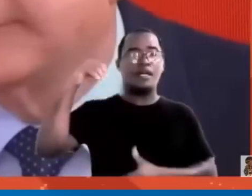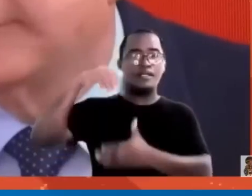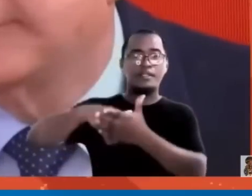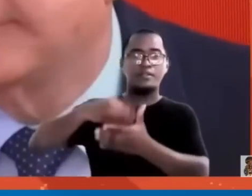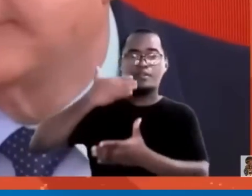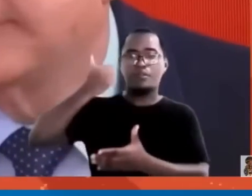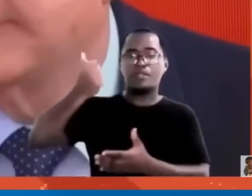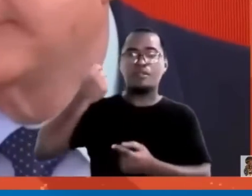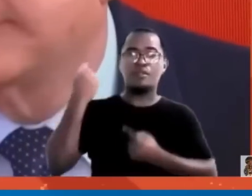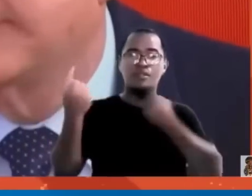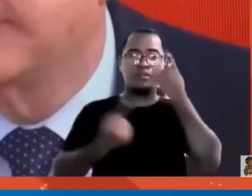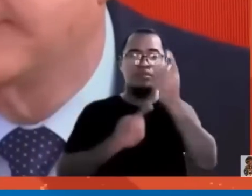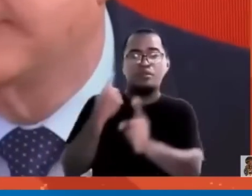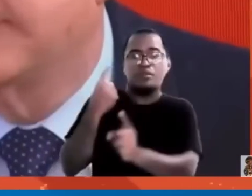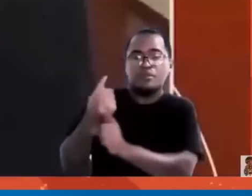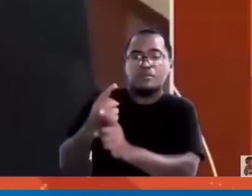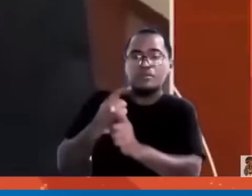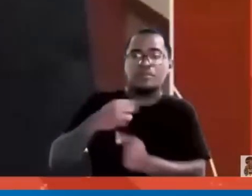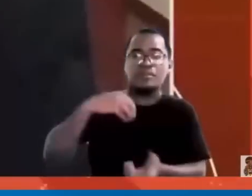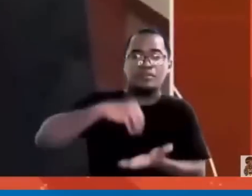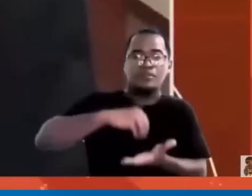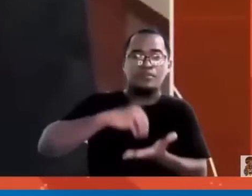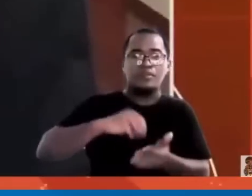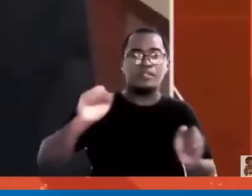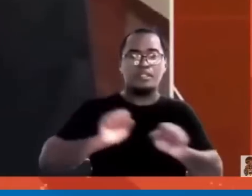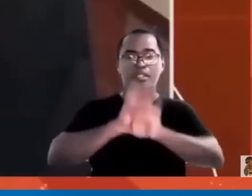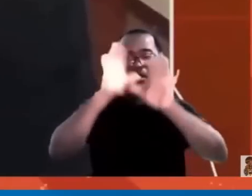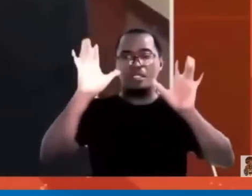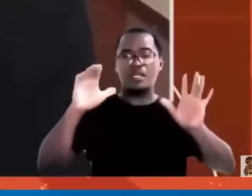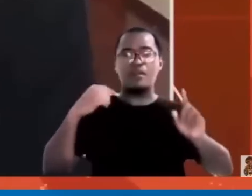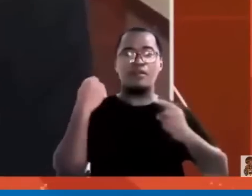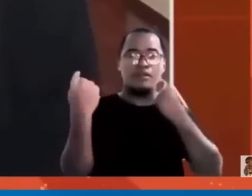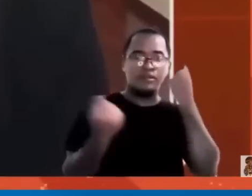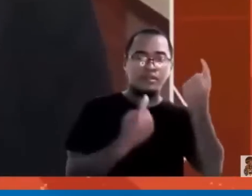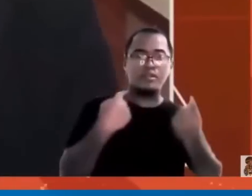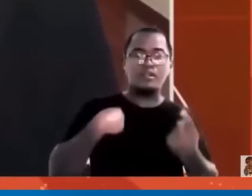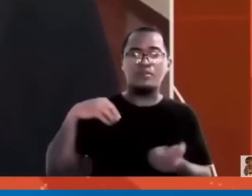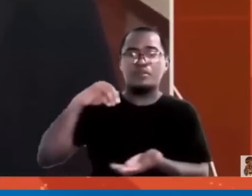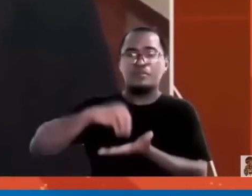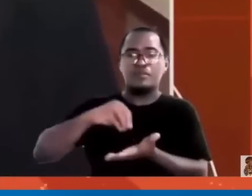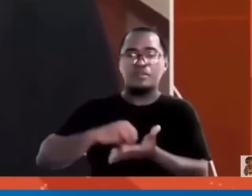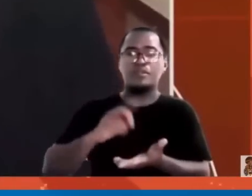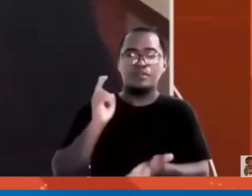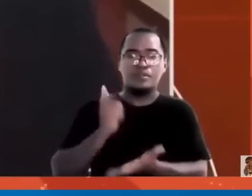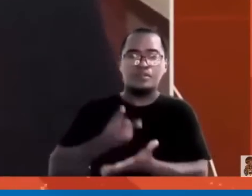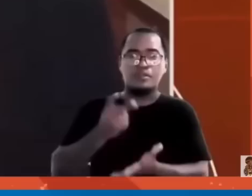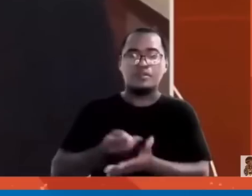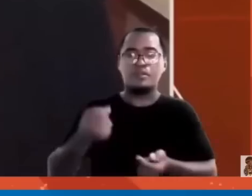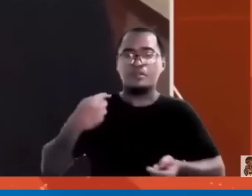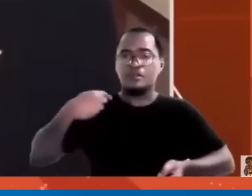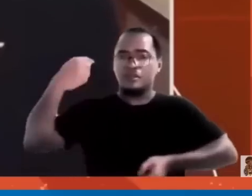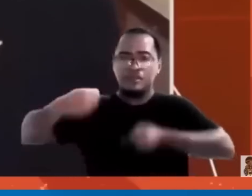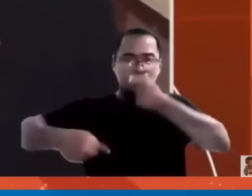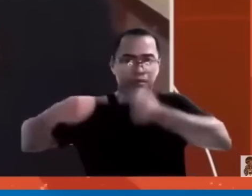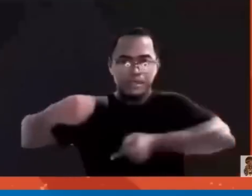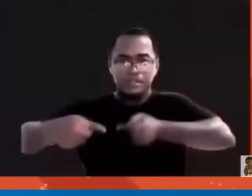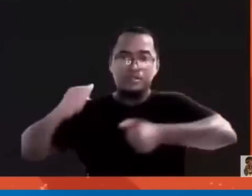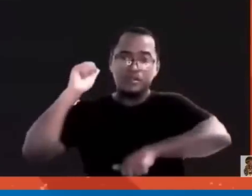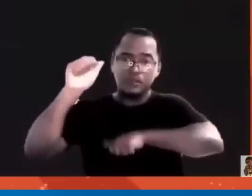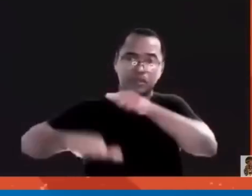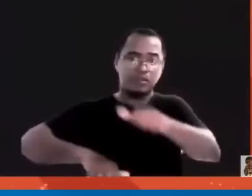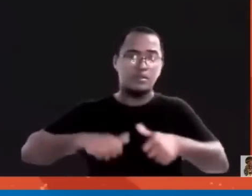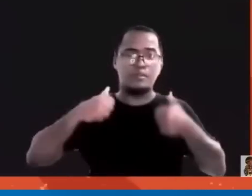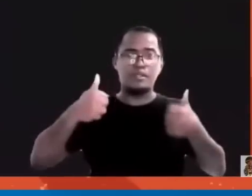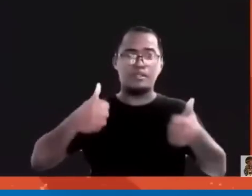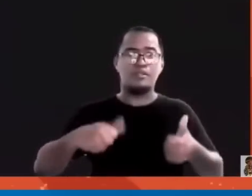não é inexplicável, esse apego a essa circunstância do tem que continuar a mesma coisa que eu quero que continue. Não tem